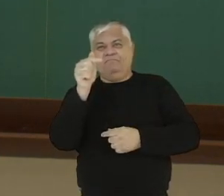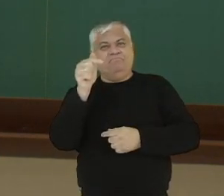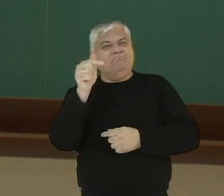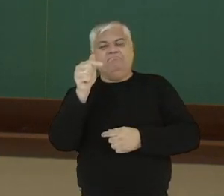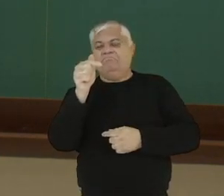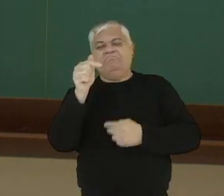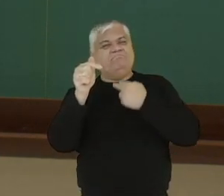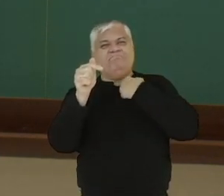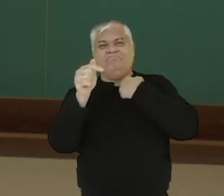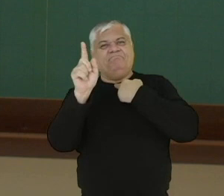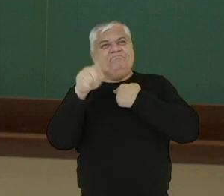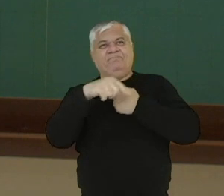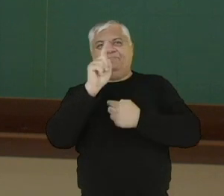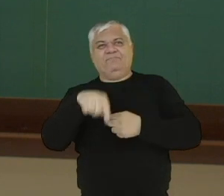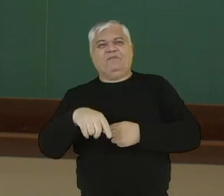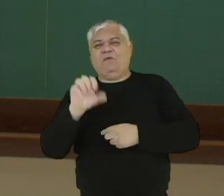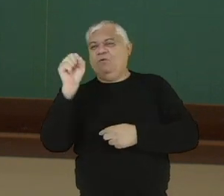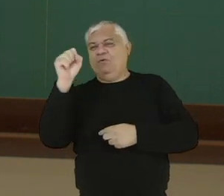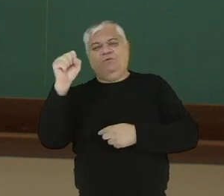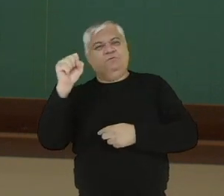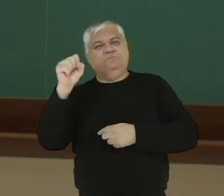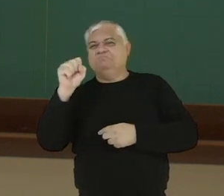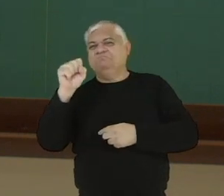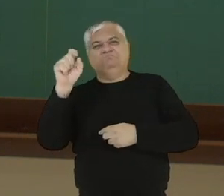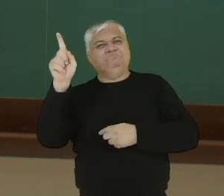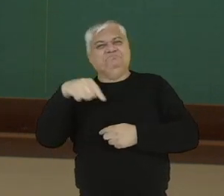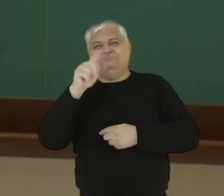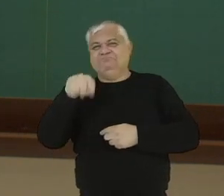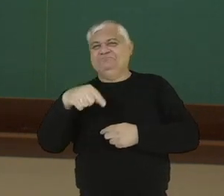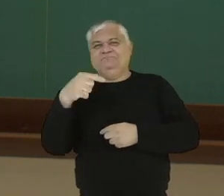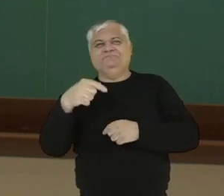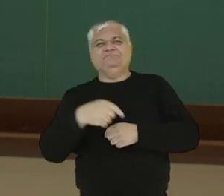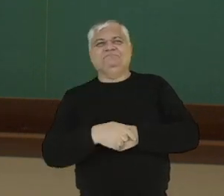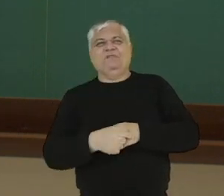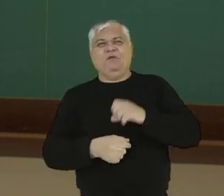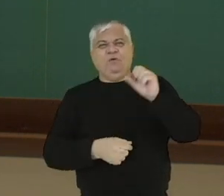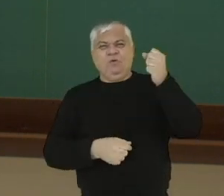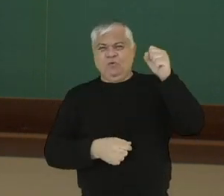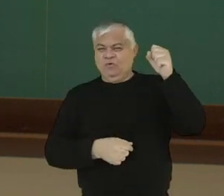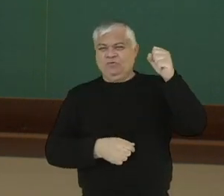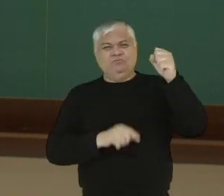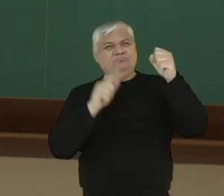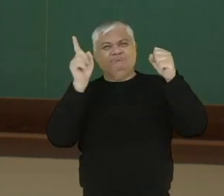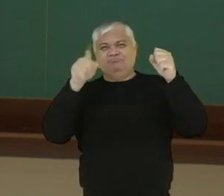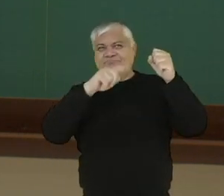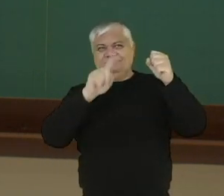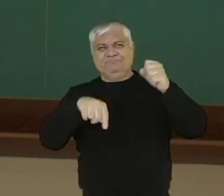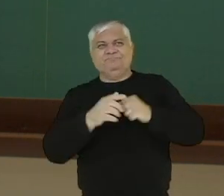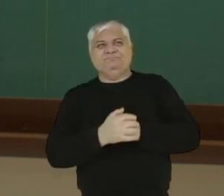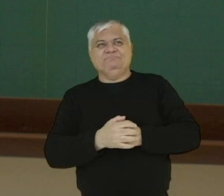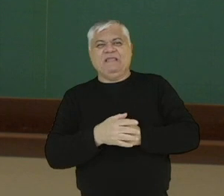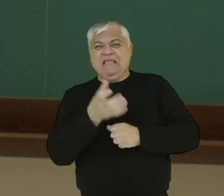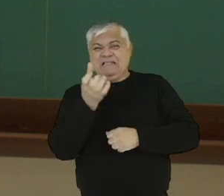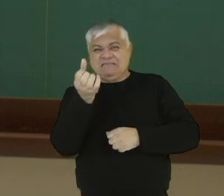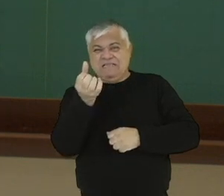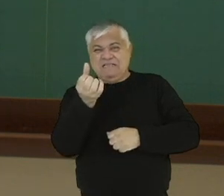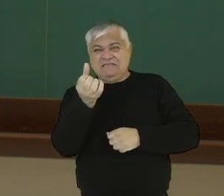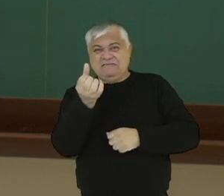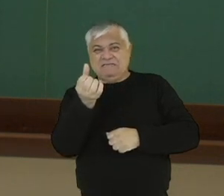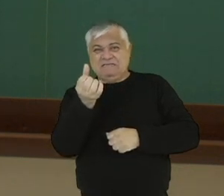vai ser. Unidade 8, não vai ser. Dezena 8, não vai ser. E nem na dezena